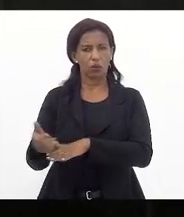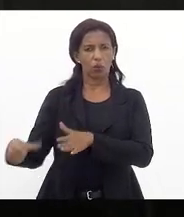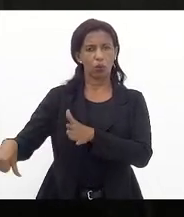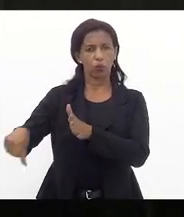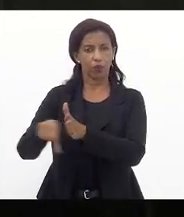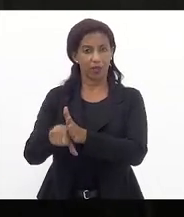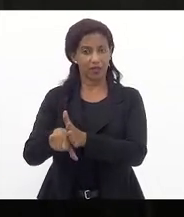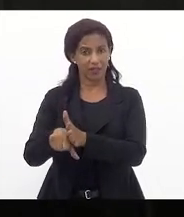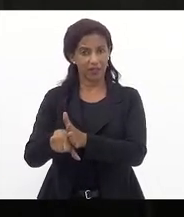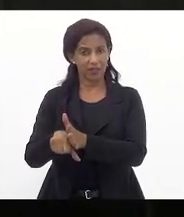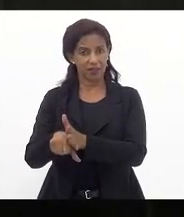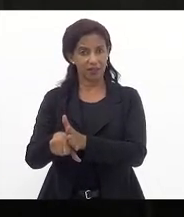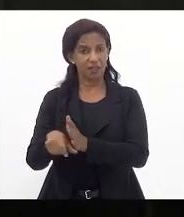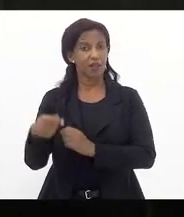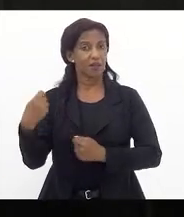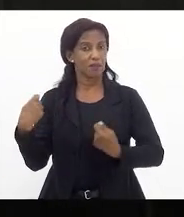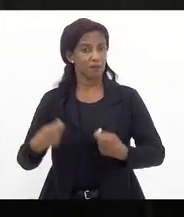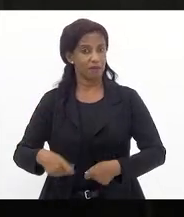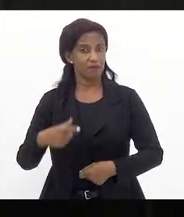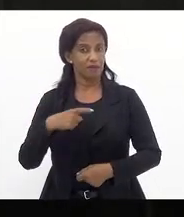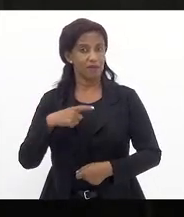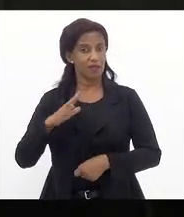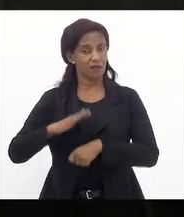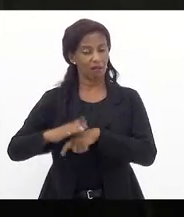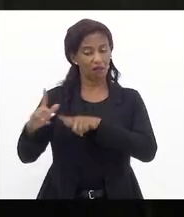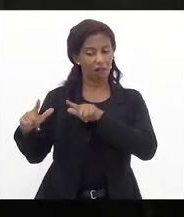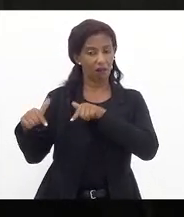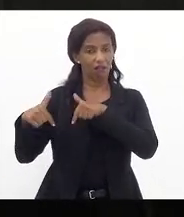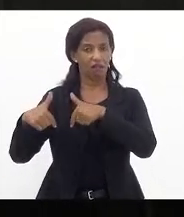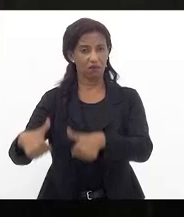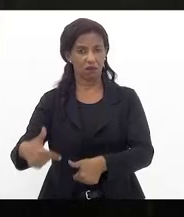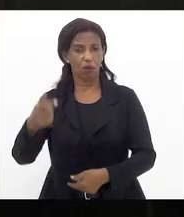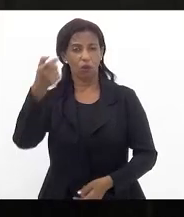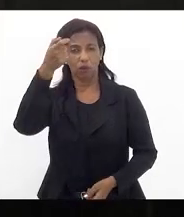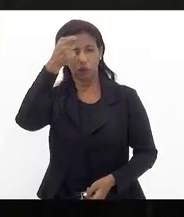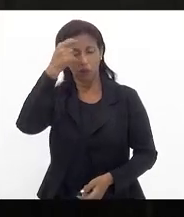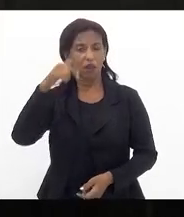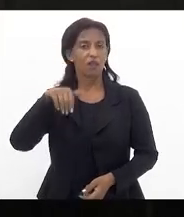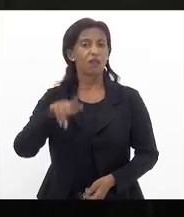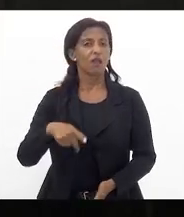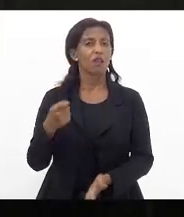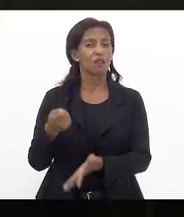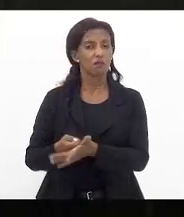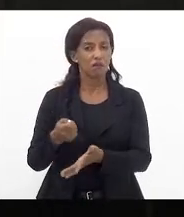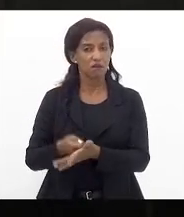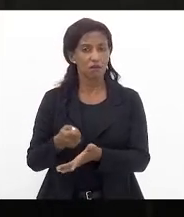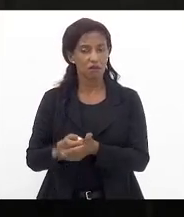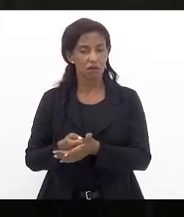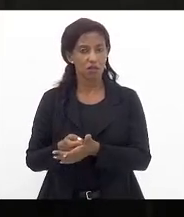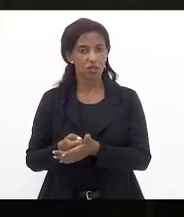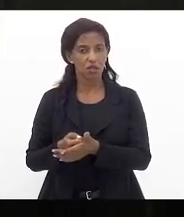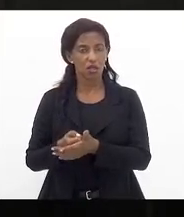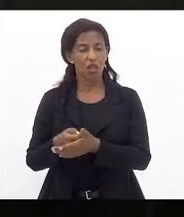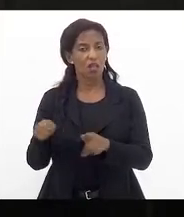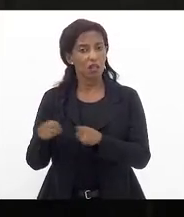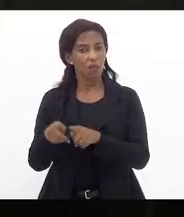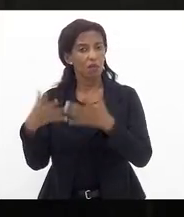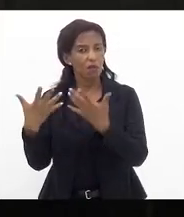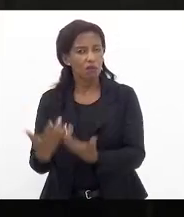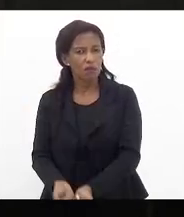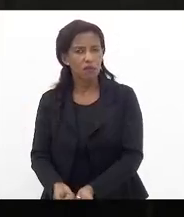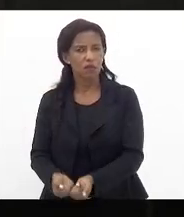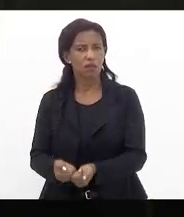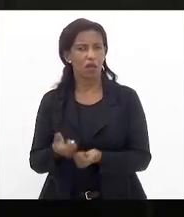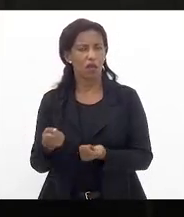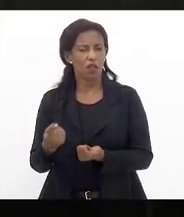financeiro tem que ter coerência com as suas ações. Quem pretende exigir e se submeter, ser